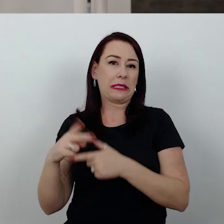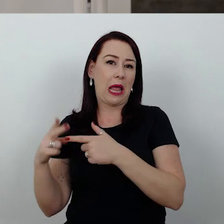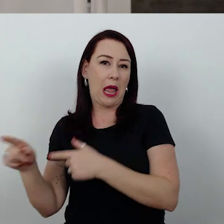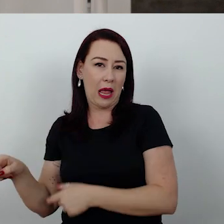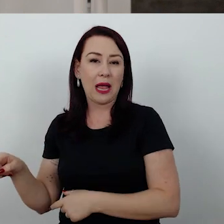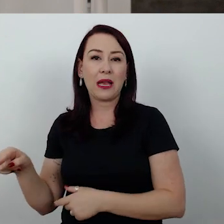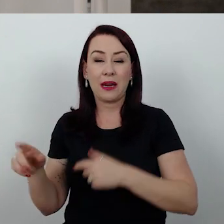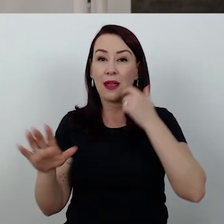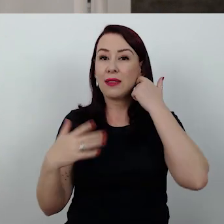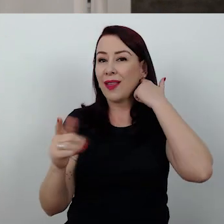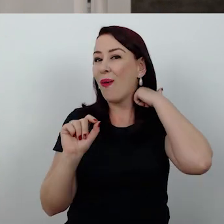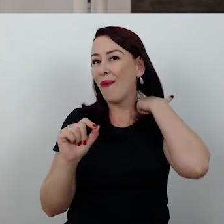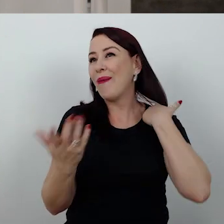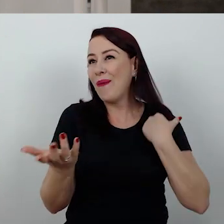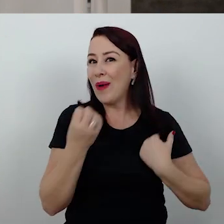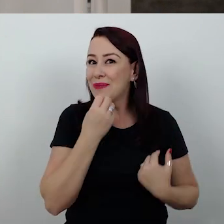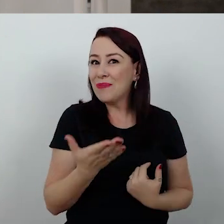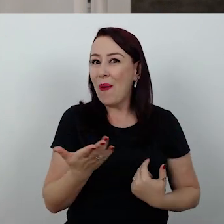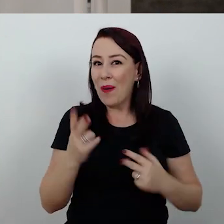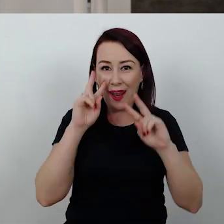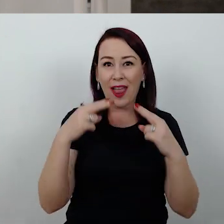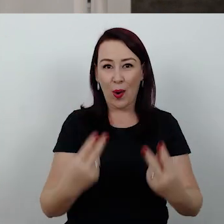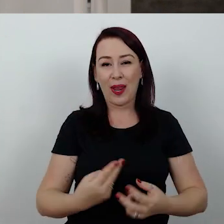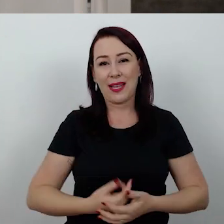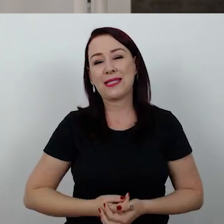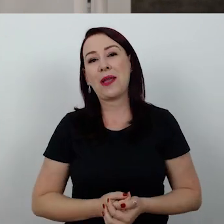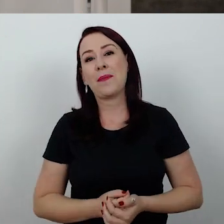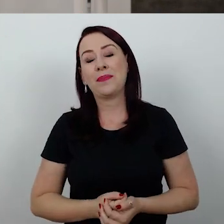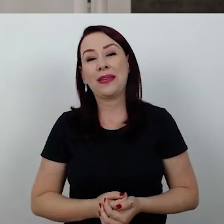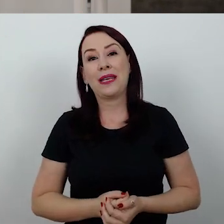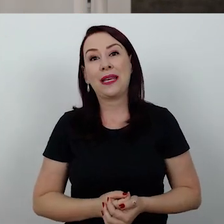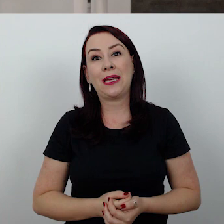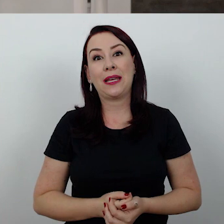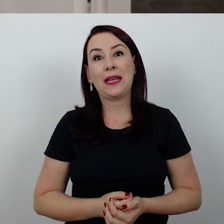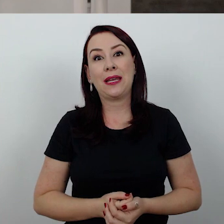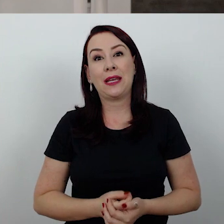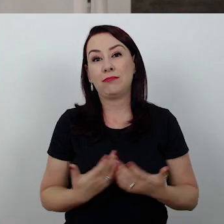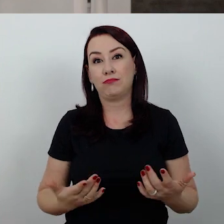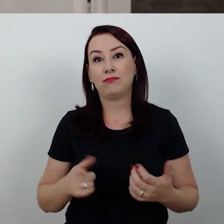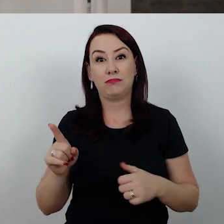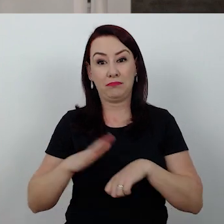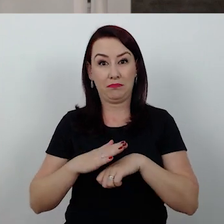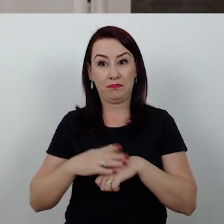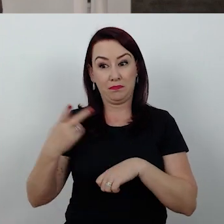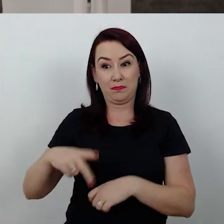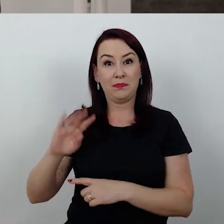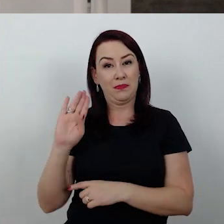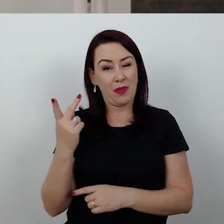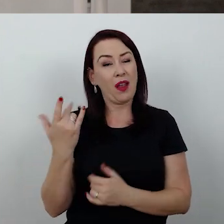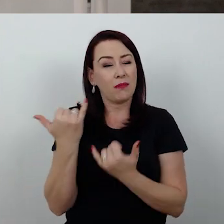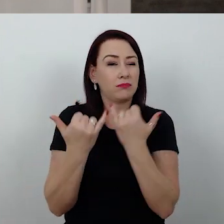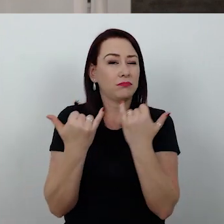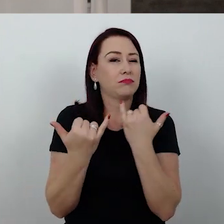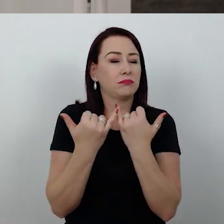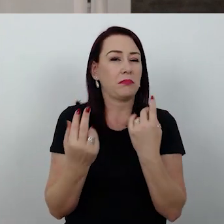série. Então, isso é muito legal, assim. E aí eu acho que do meu lugar aqui de BH é muito